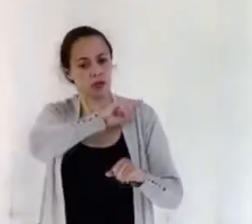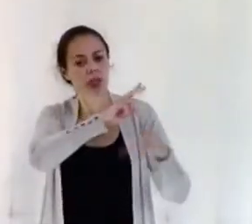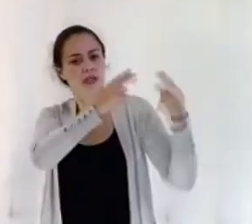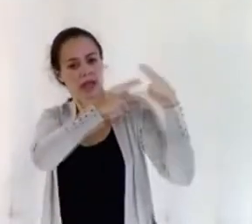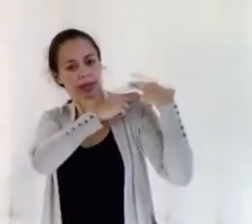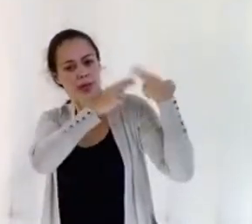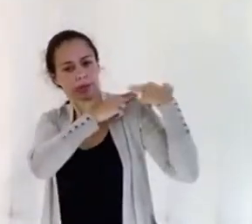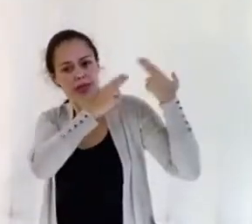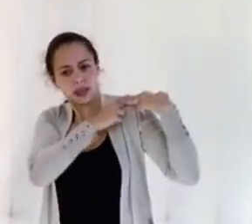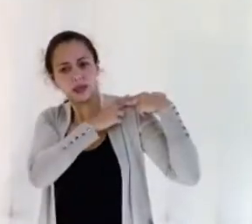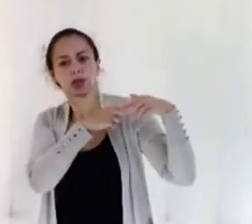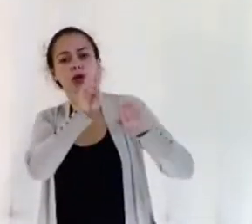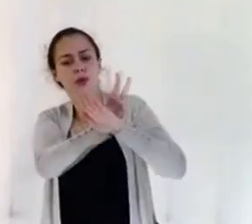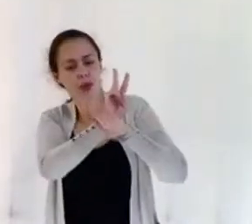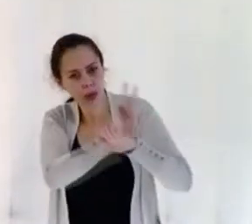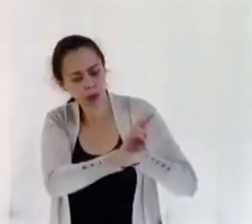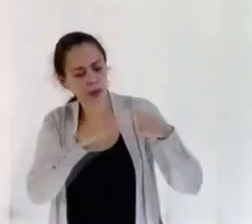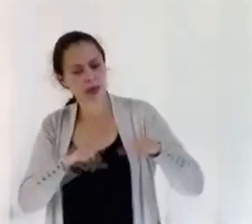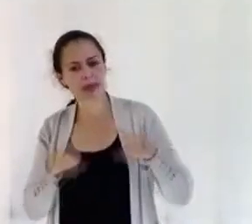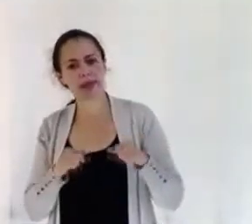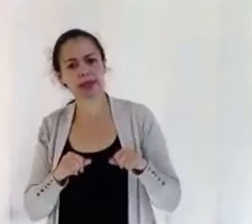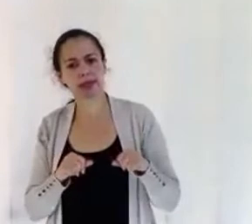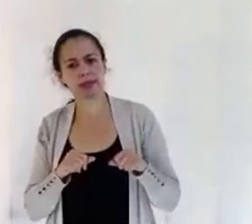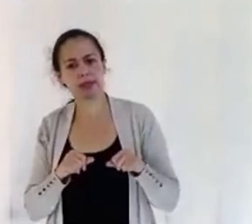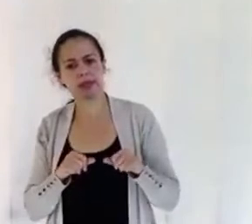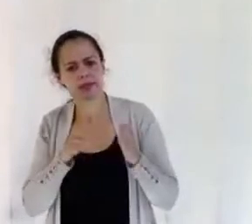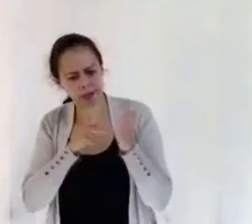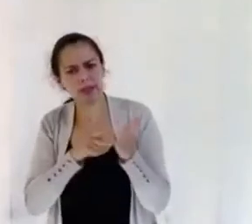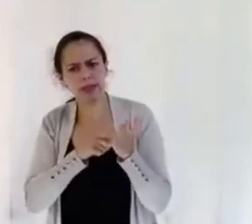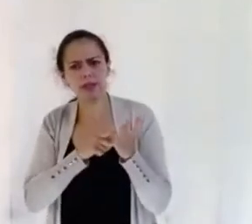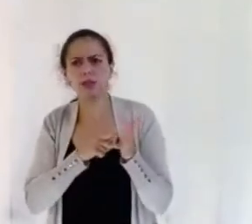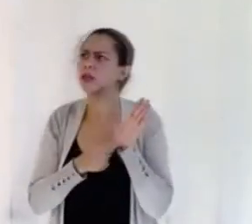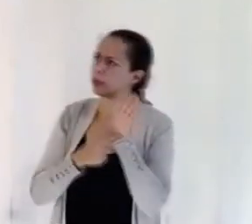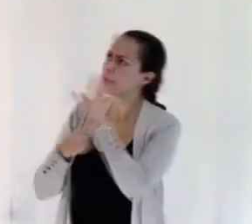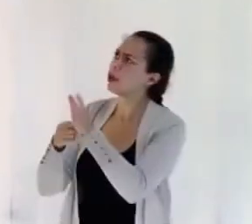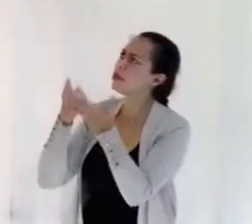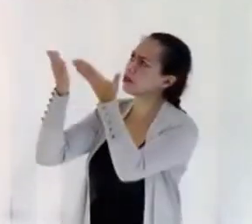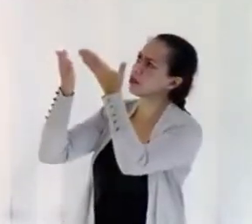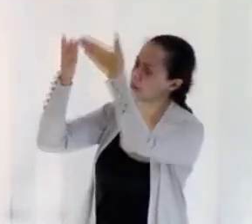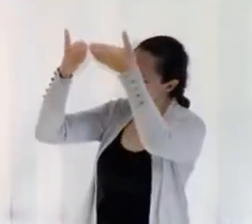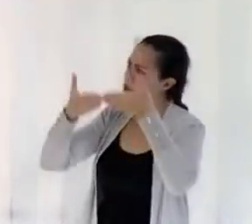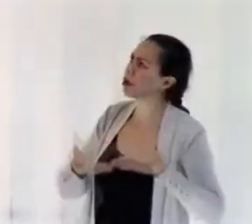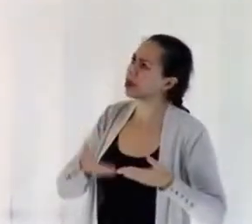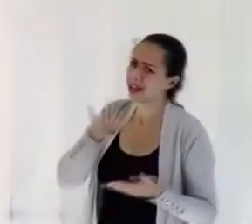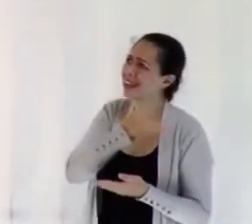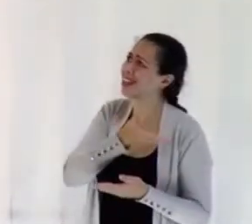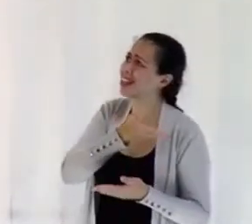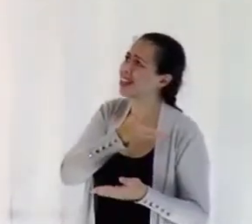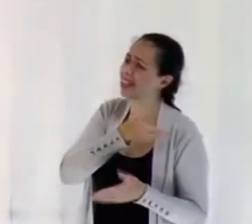ter o cuidado com as ovelhas e depois prestar um relatório a Ele de tudo que nós fizemos